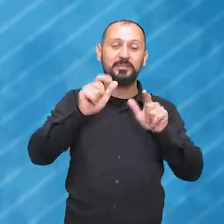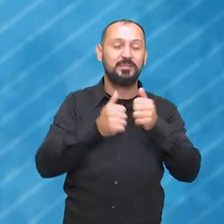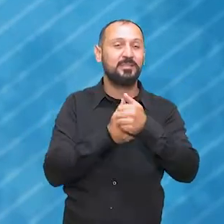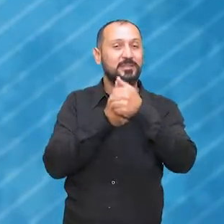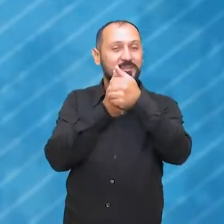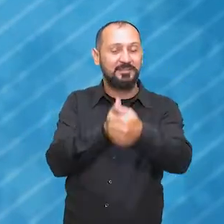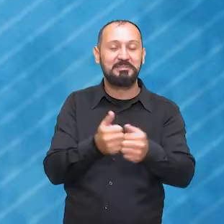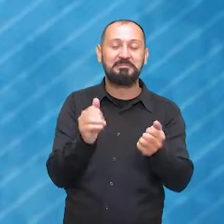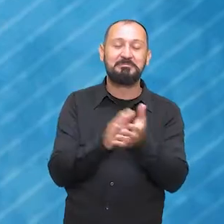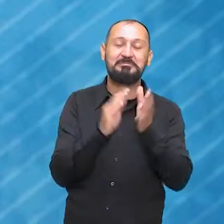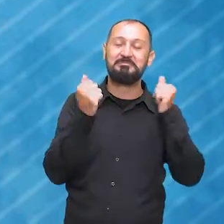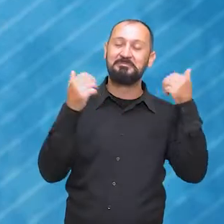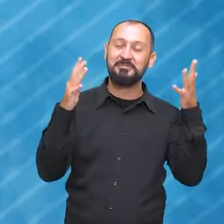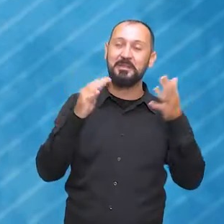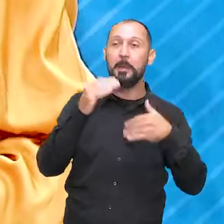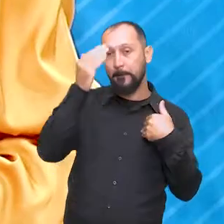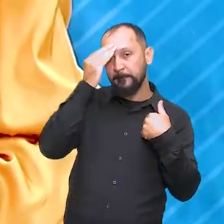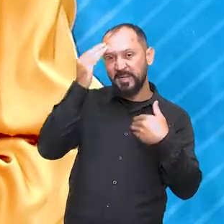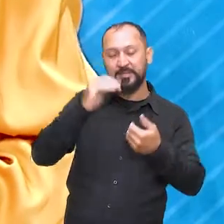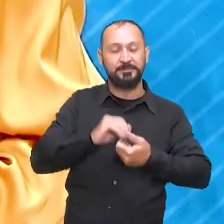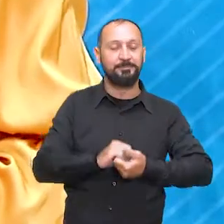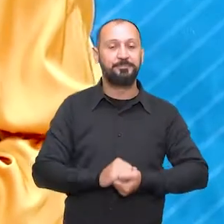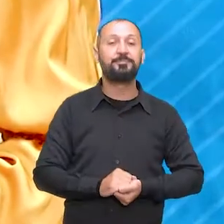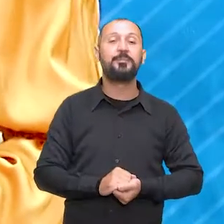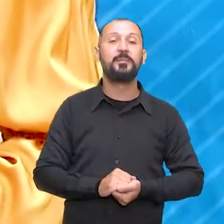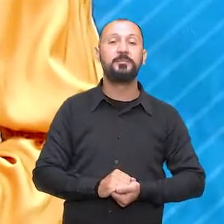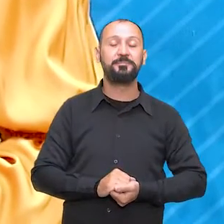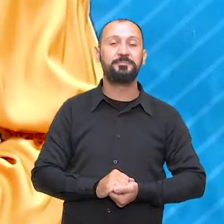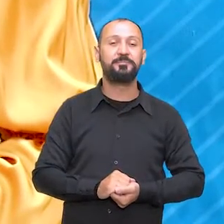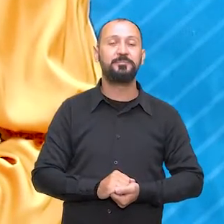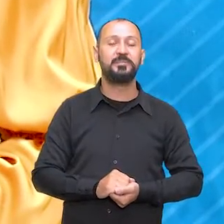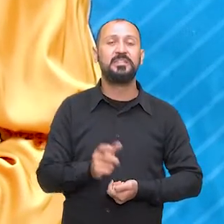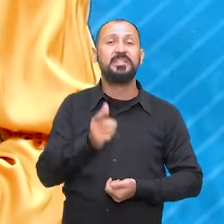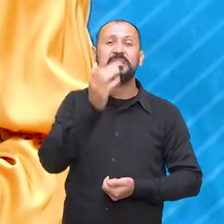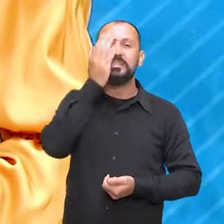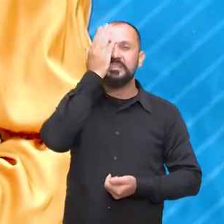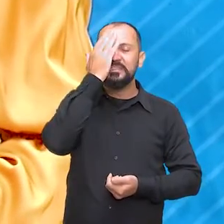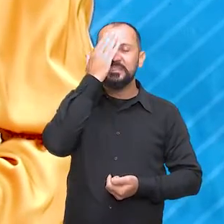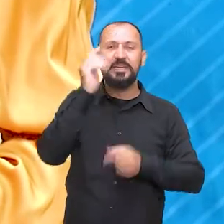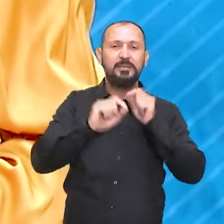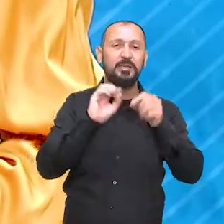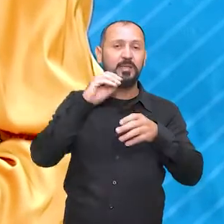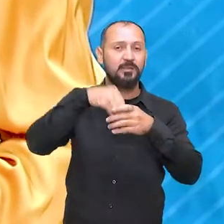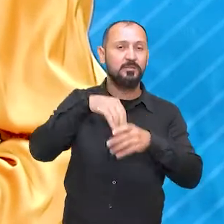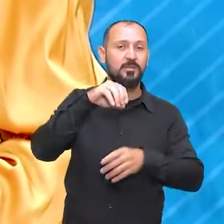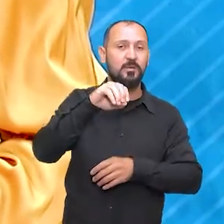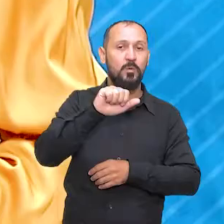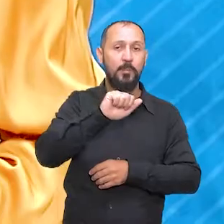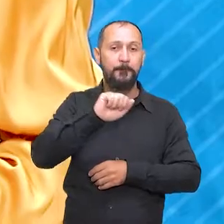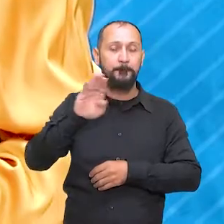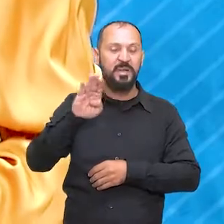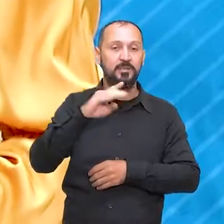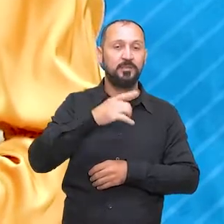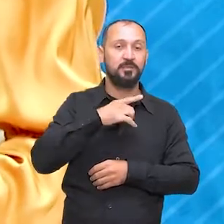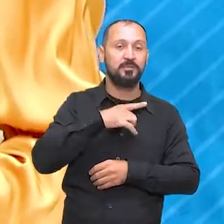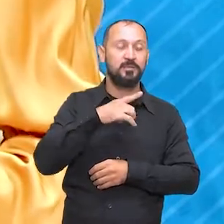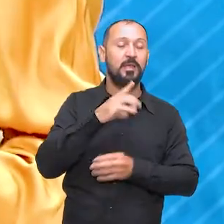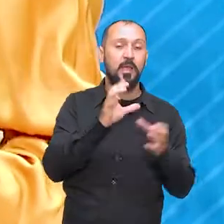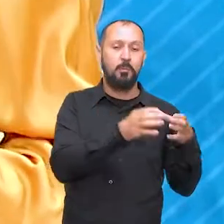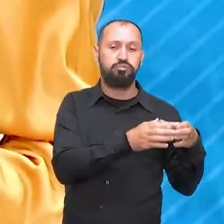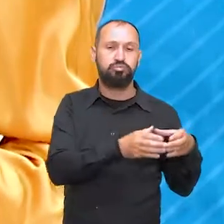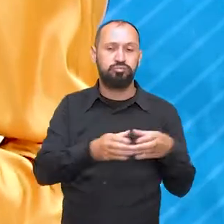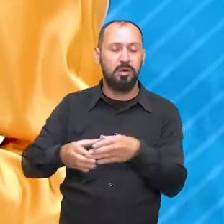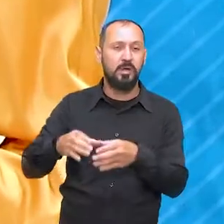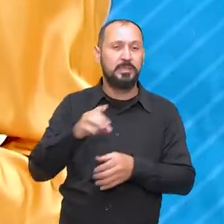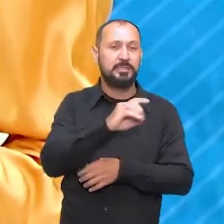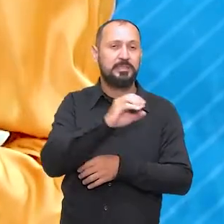nesse programa que você tem conduzido com maestria. Obrigada. Bom, a gente sabe que na OAB tem mais de